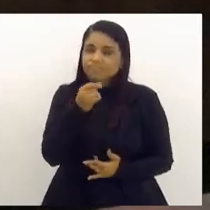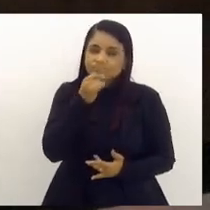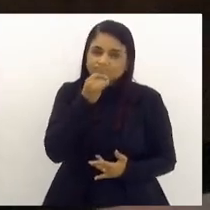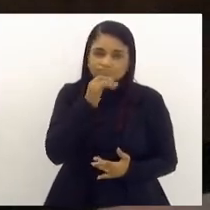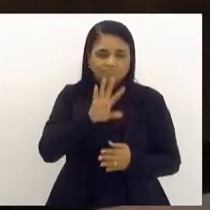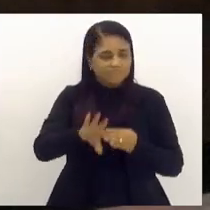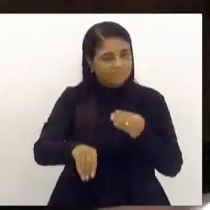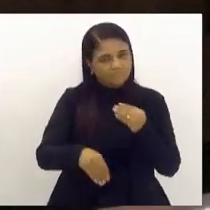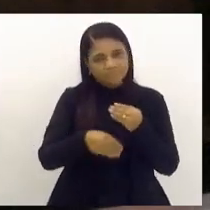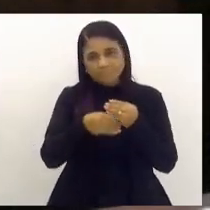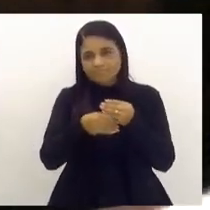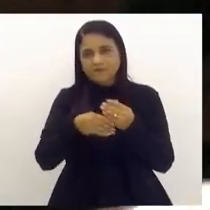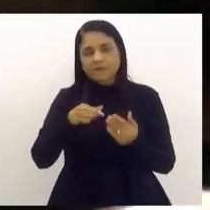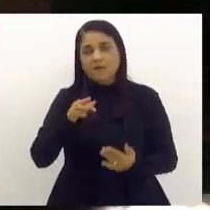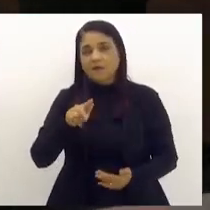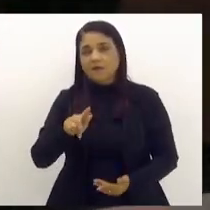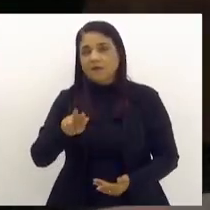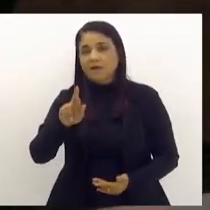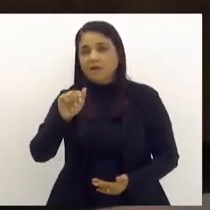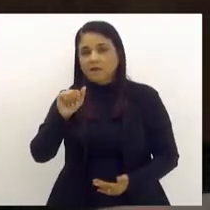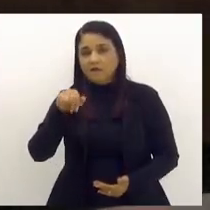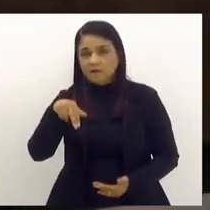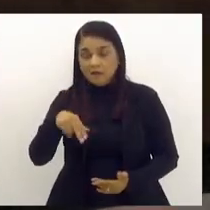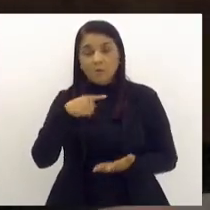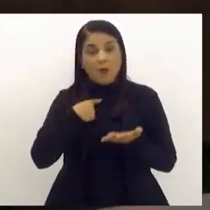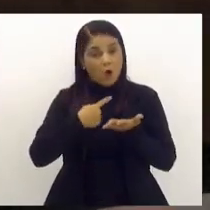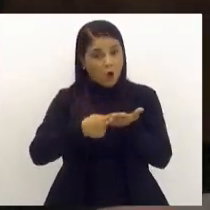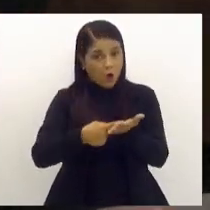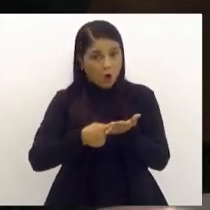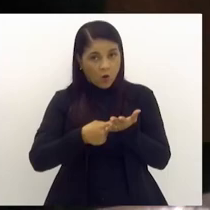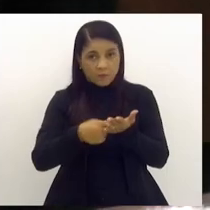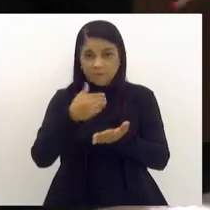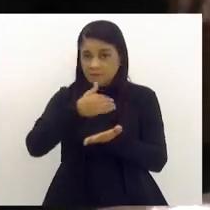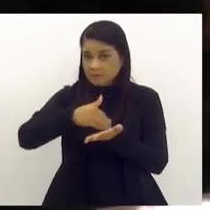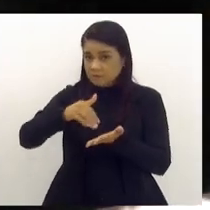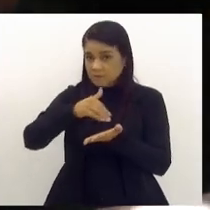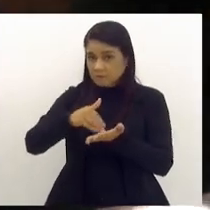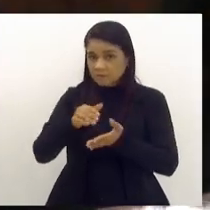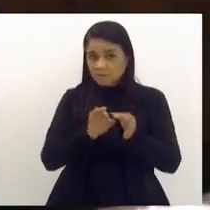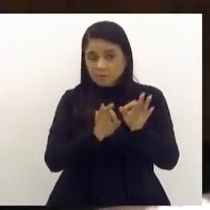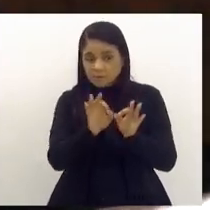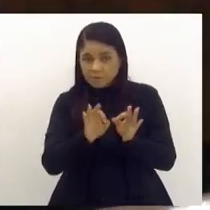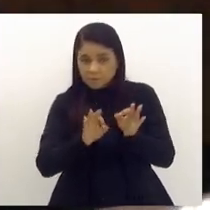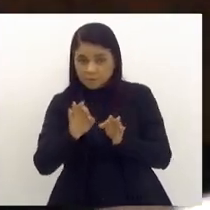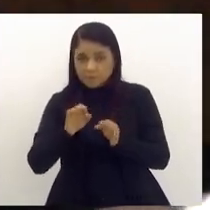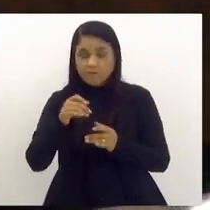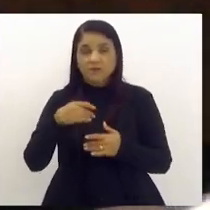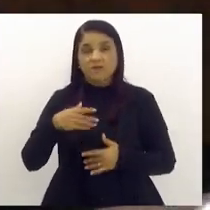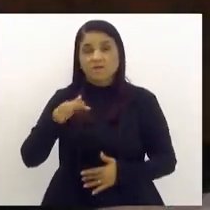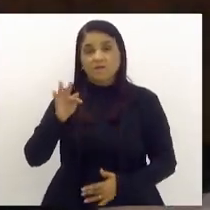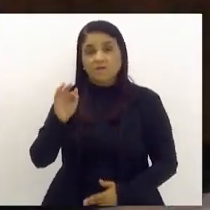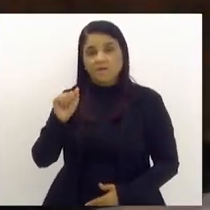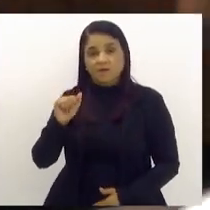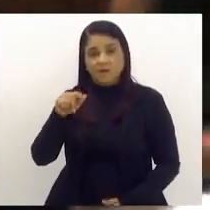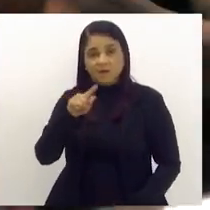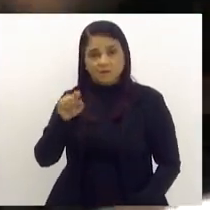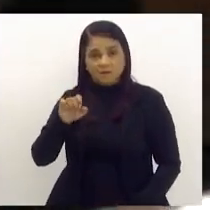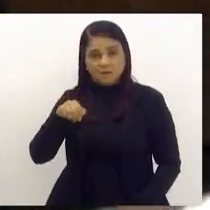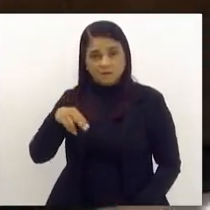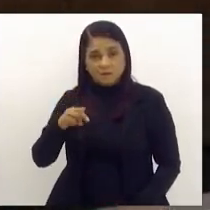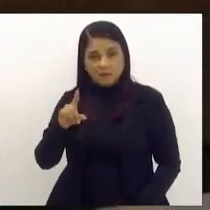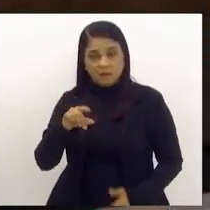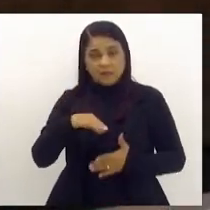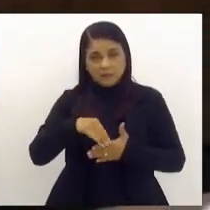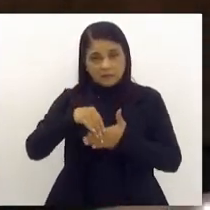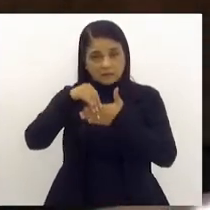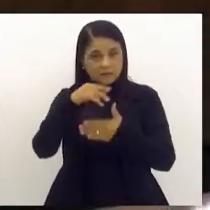questão da GRAM, mas temos aqui um compromisso com o secretário de Planejamento e de Fazenda e a liderança do